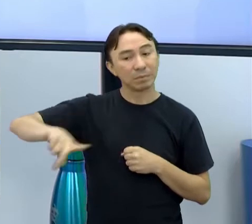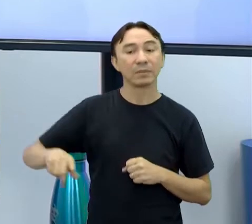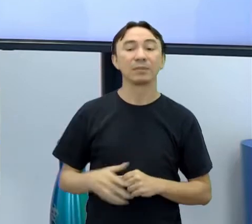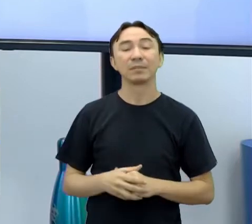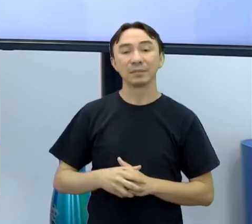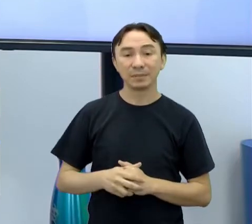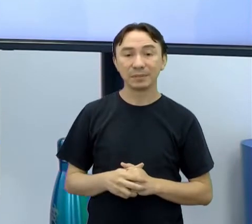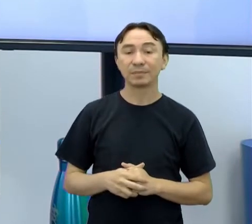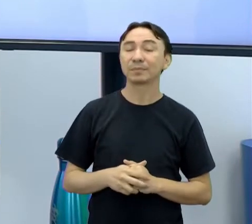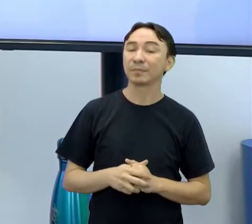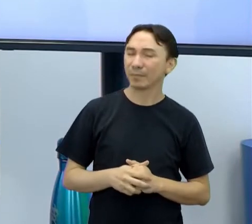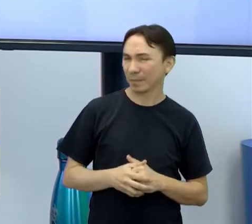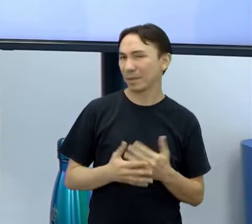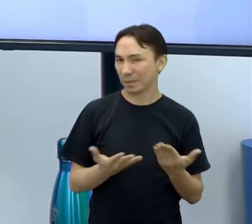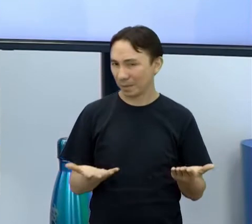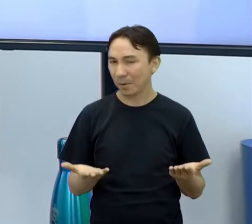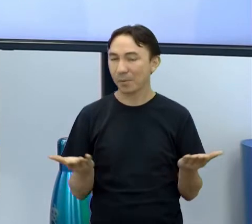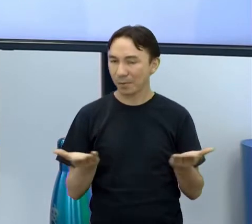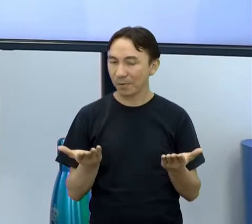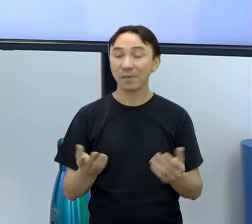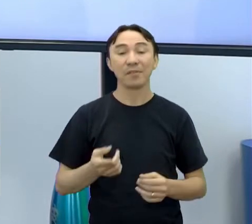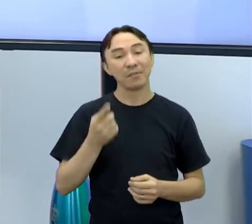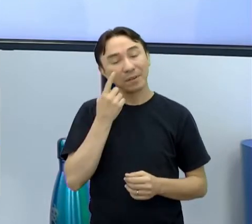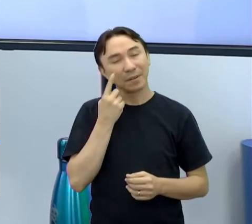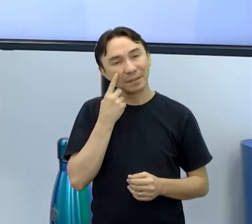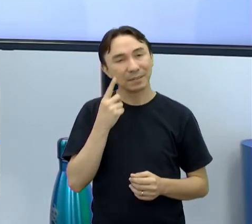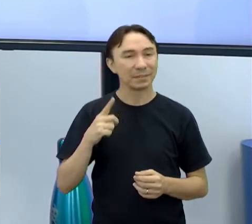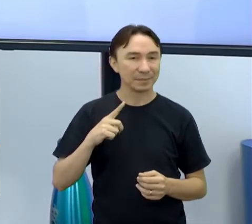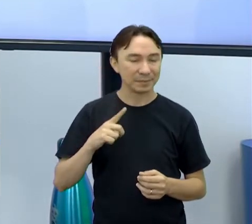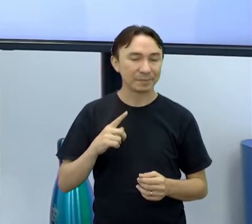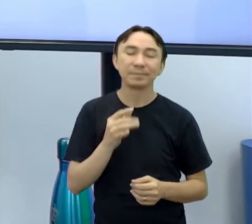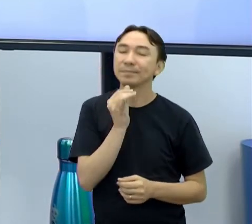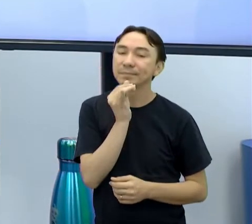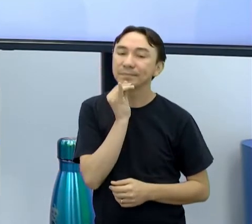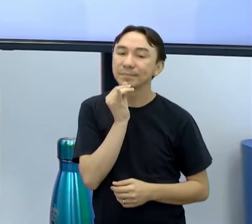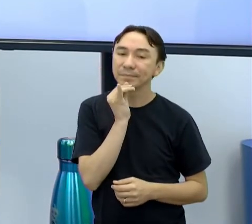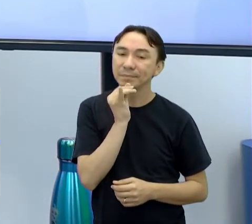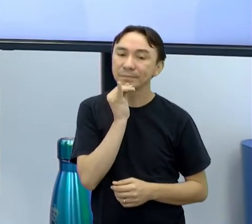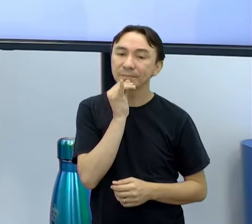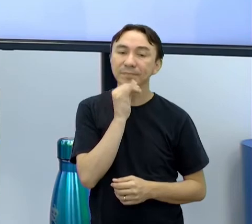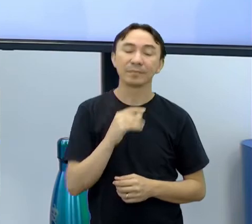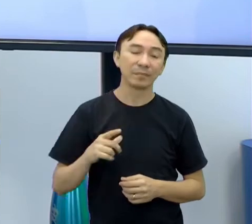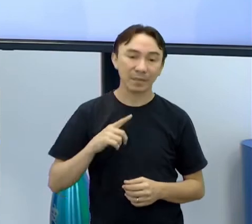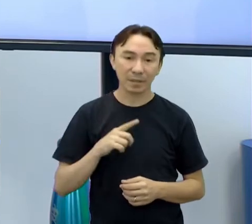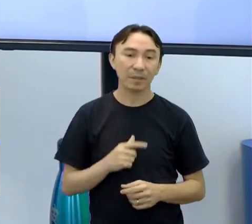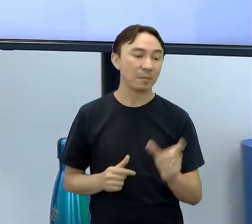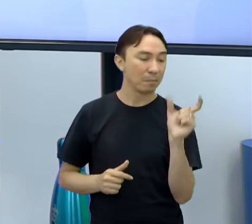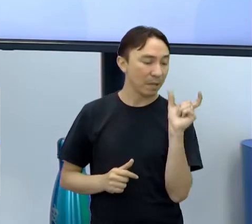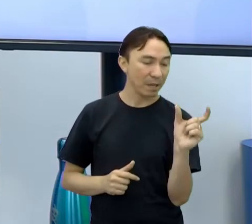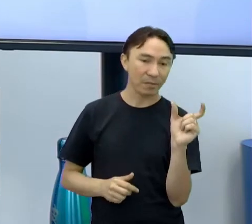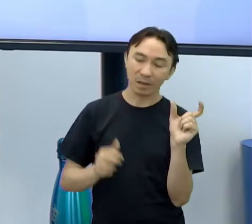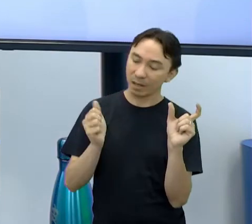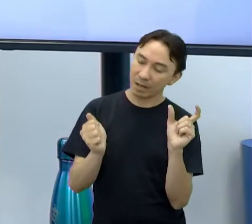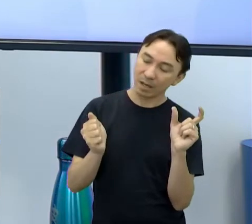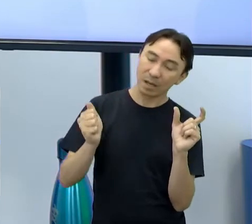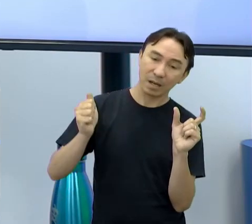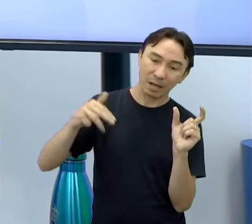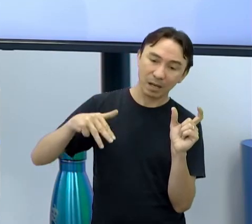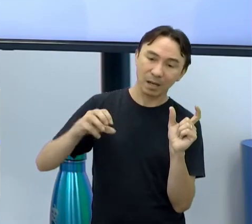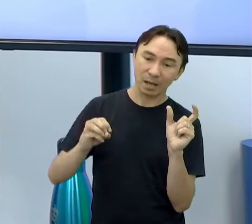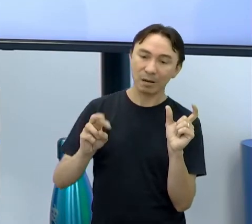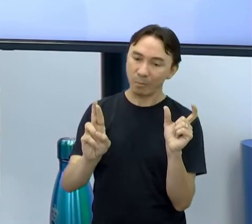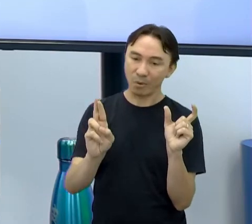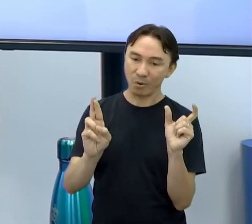E a gente vai observar aqui nos exemplos, né? Então, por exemplo, eu tenho a palavra amor e uma imagem aí que